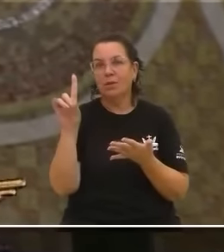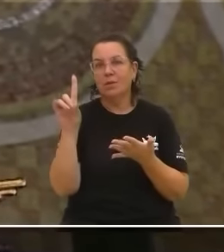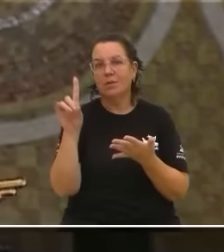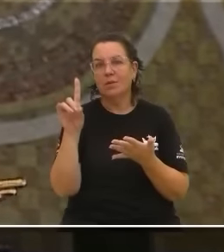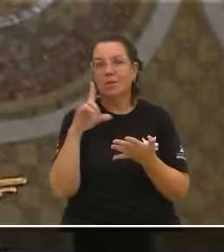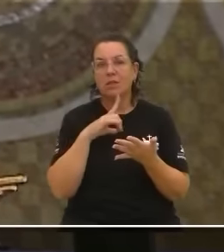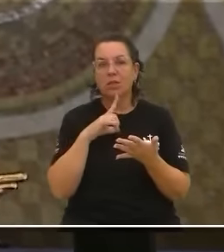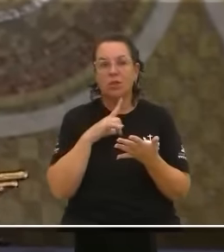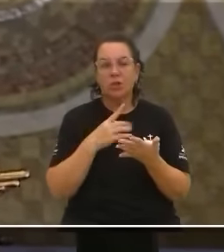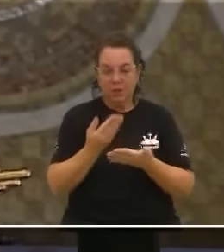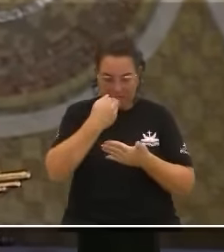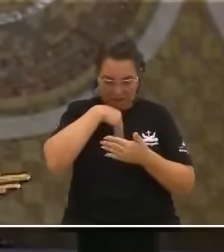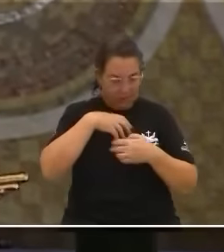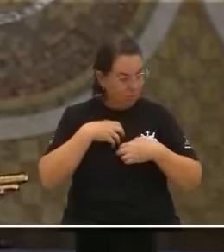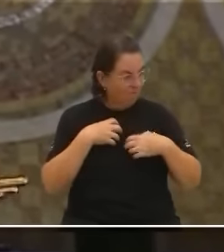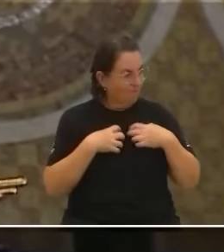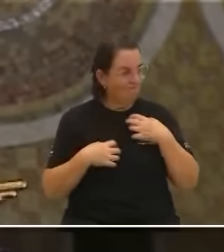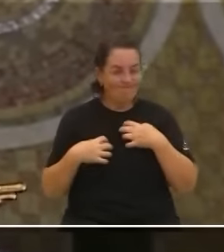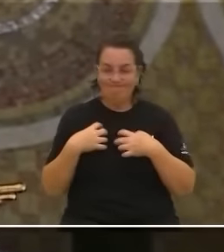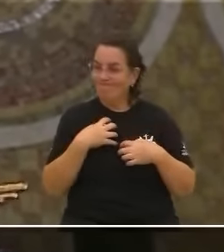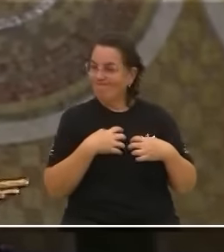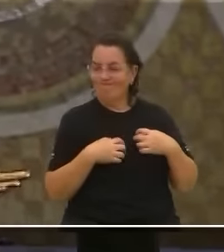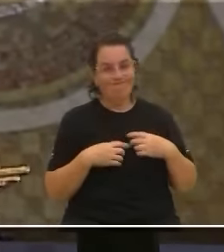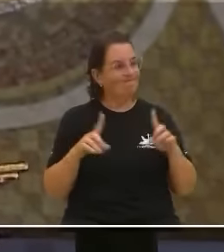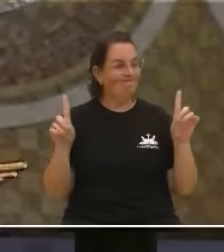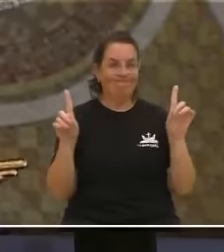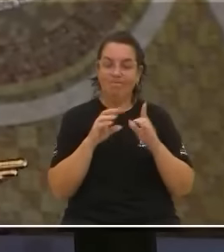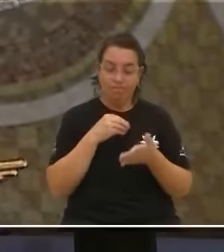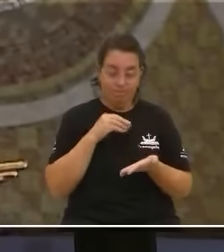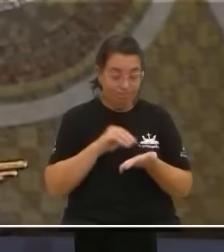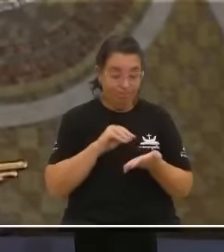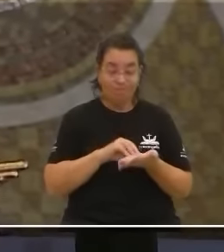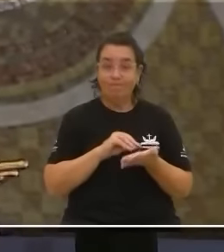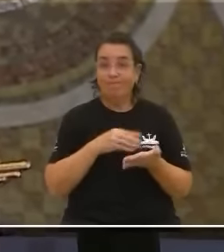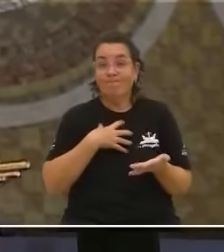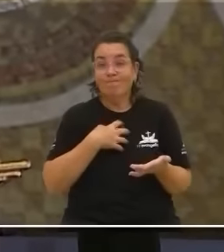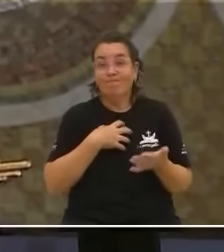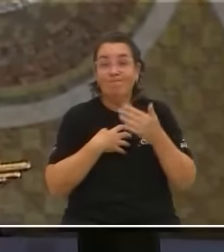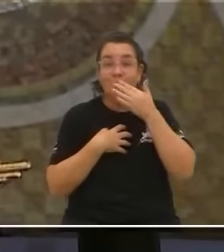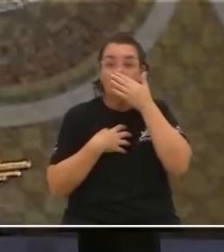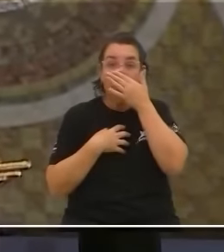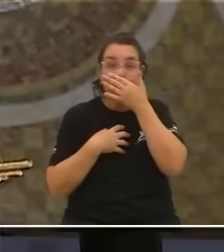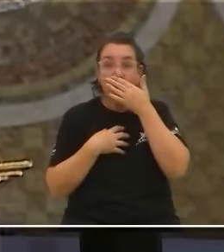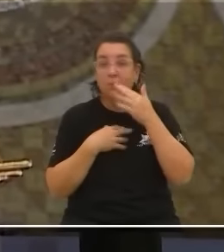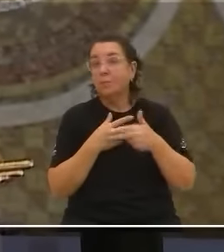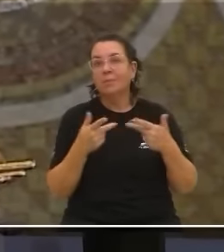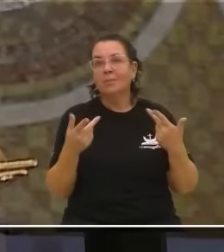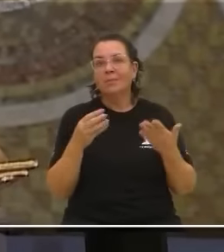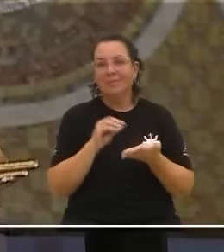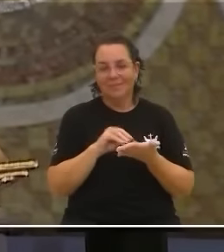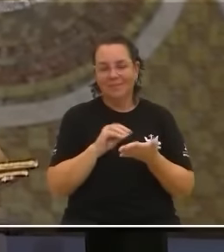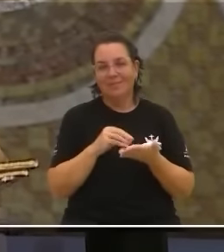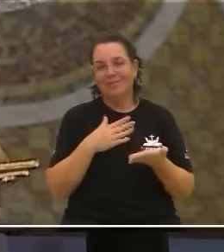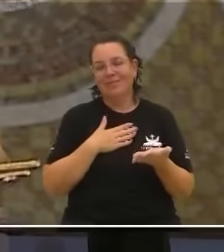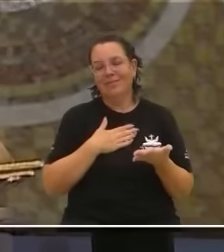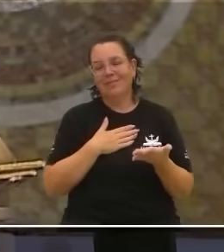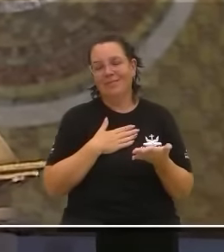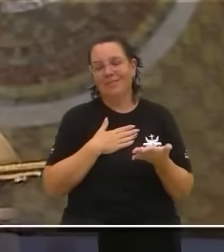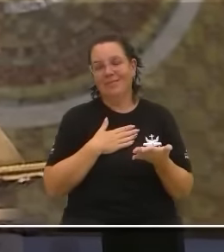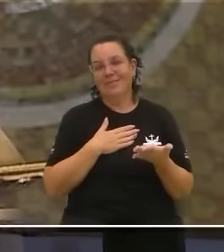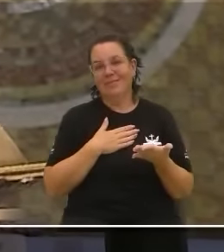alguma coisa dentro dele que não estava preenchida. Tinha um vazio no seu interior.